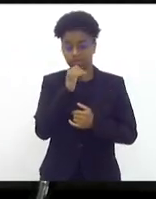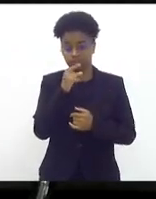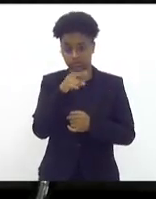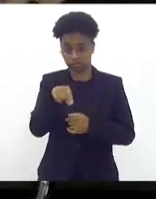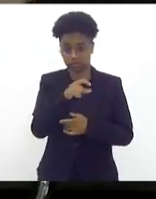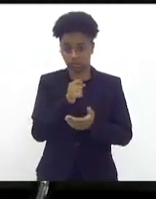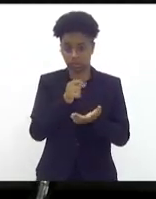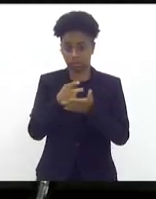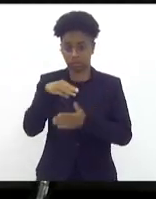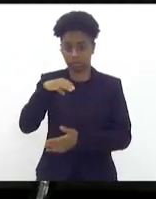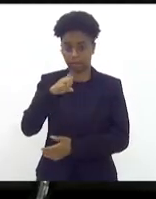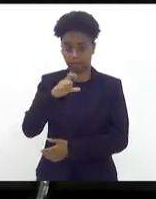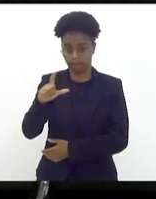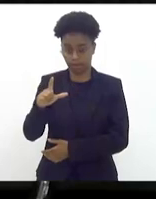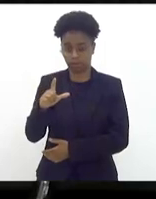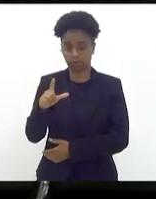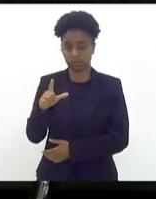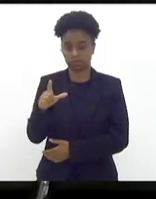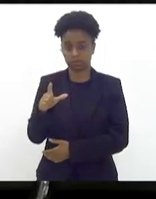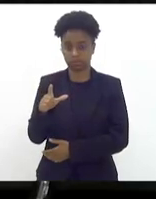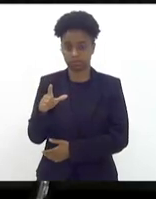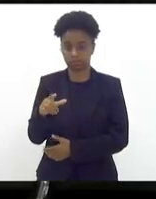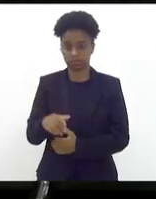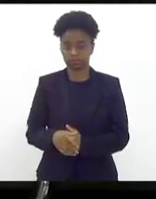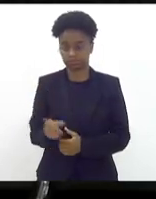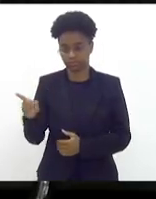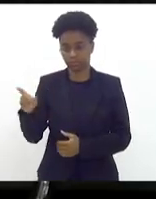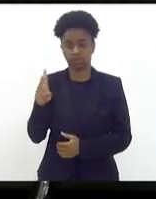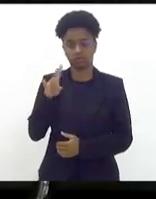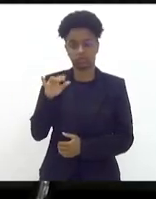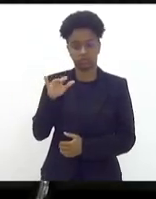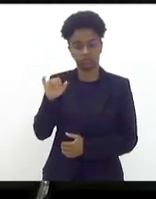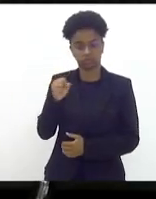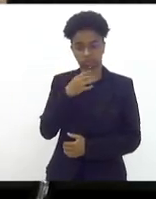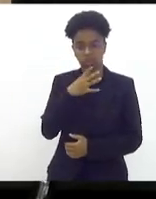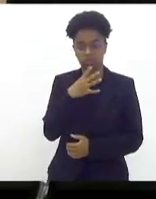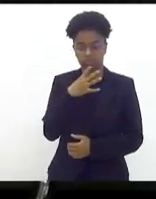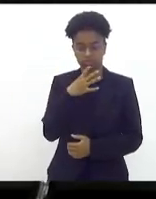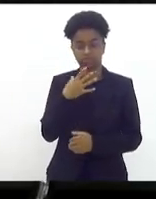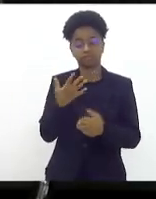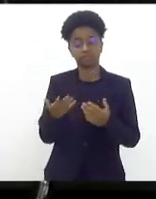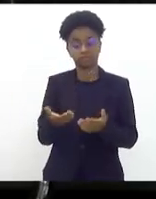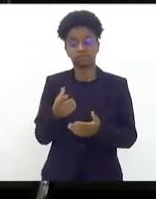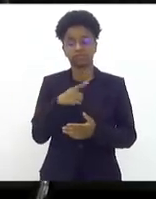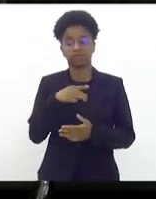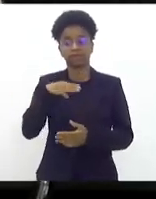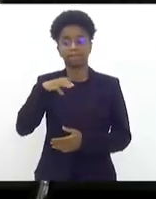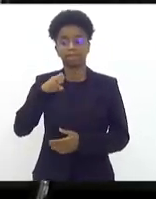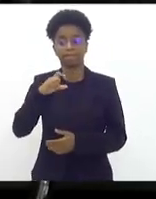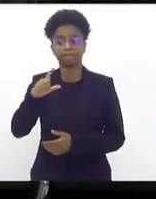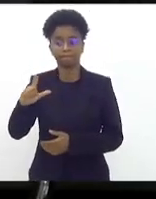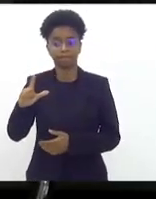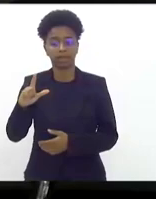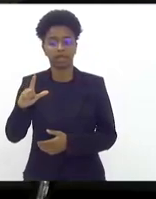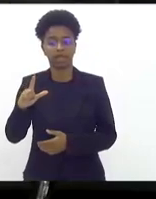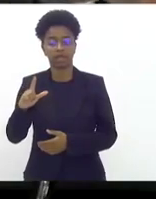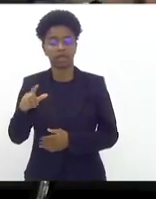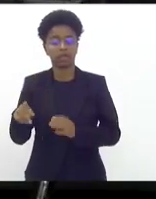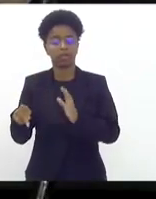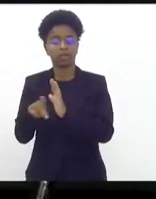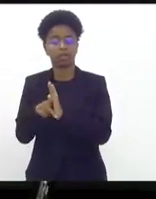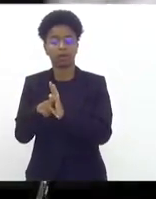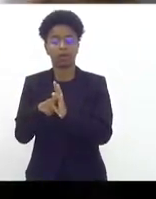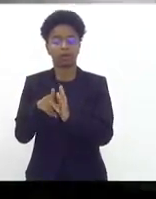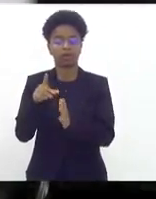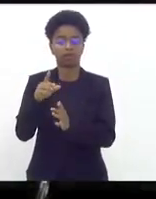mel, o deputado Vinícius Cozzolino é um naturalista, ele vai falar mel oriundo de